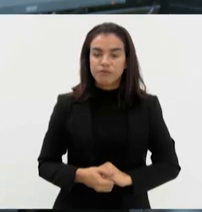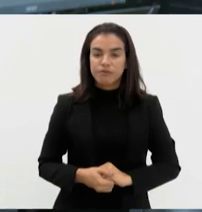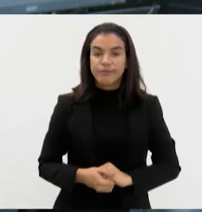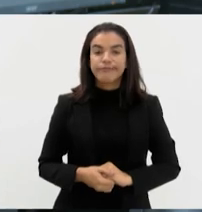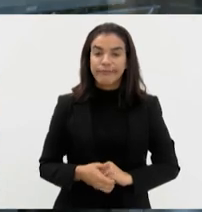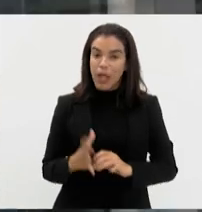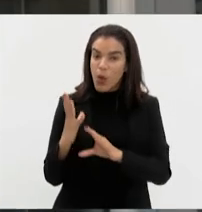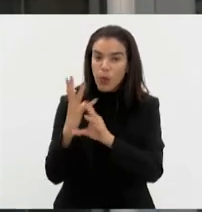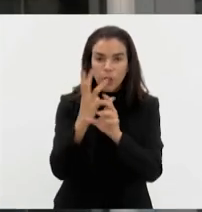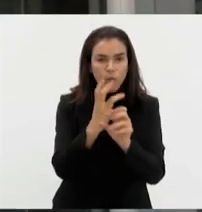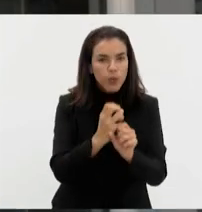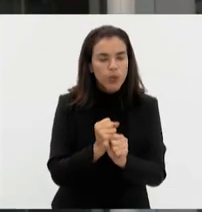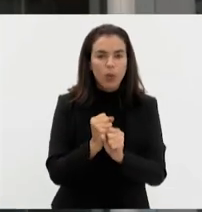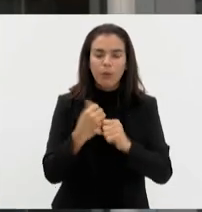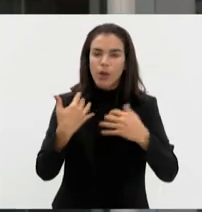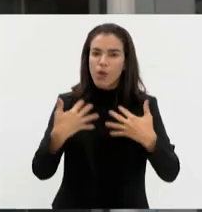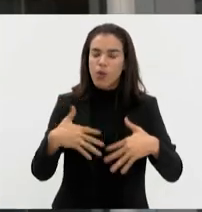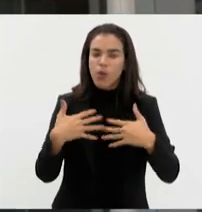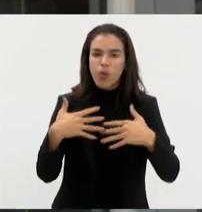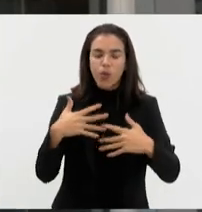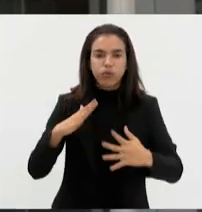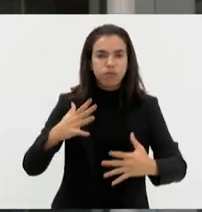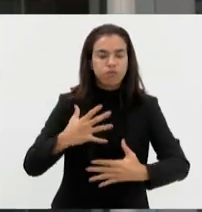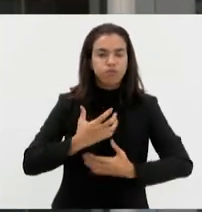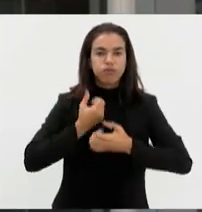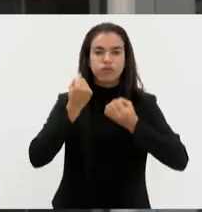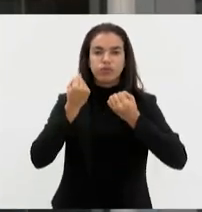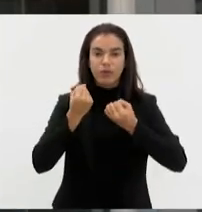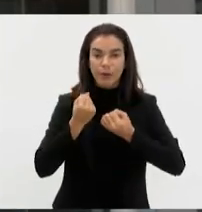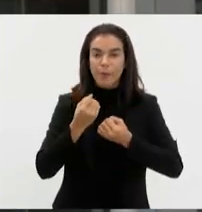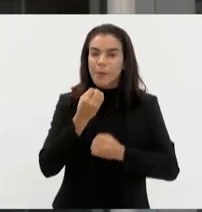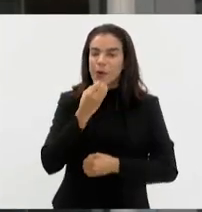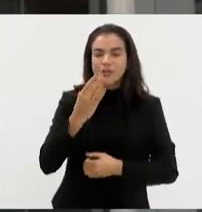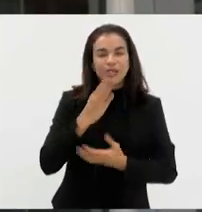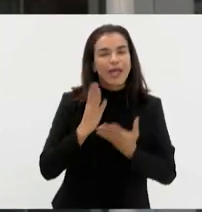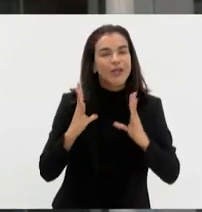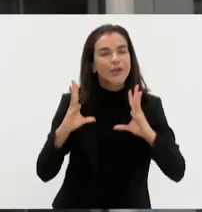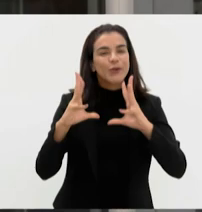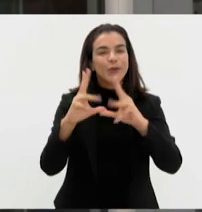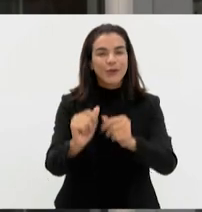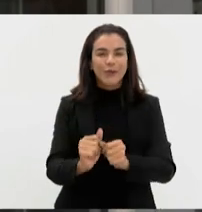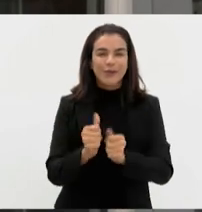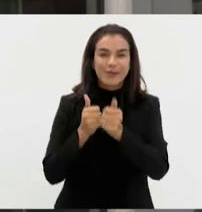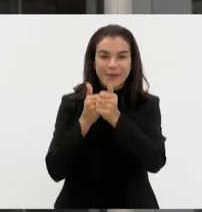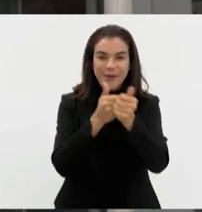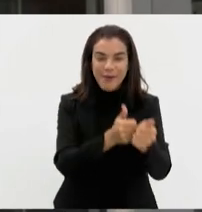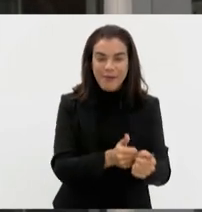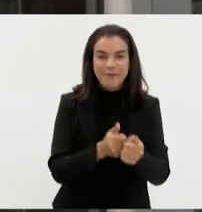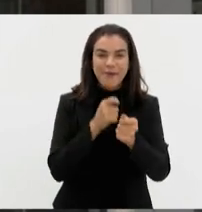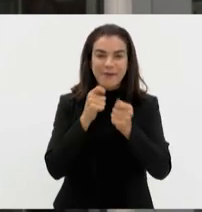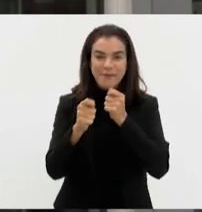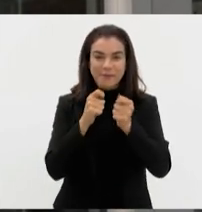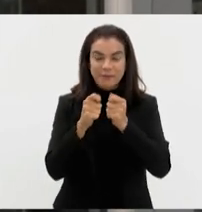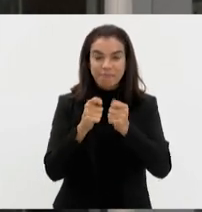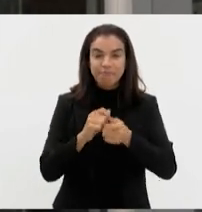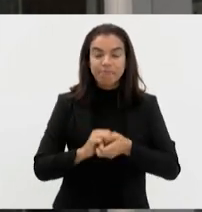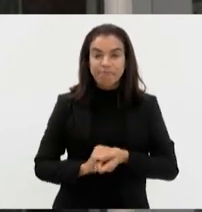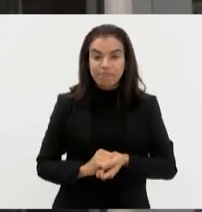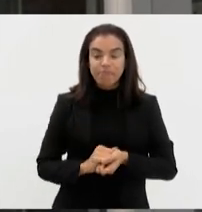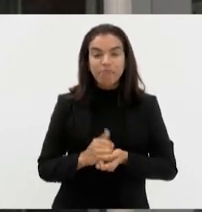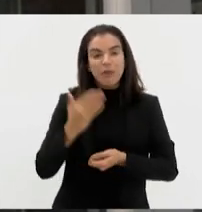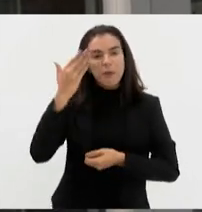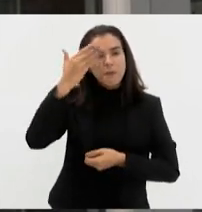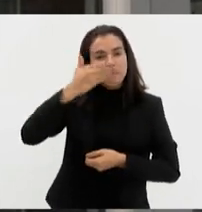São números assustadores realmente, Vicente. Bom dia a todos que acompanham a TV Alerj. A reportagem que nós mostramos